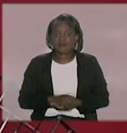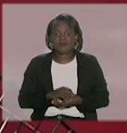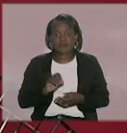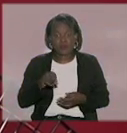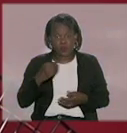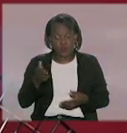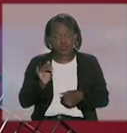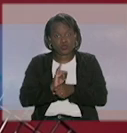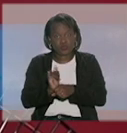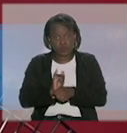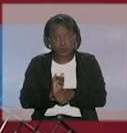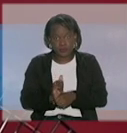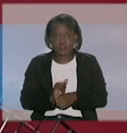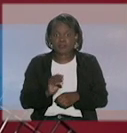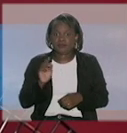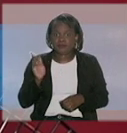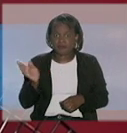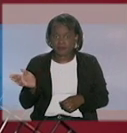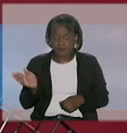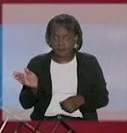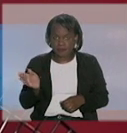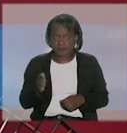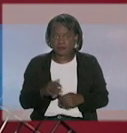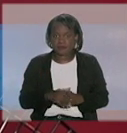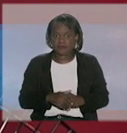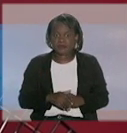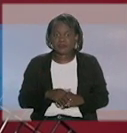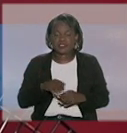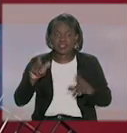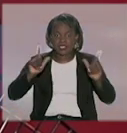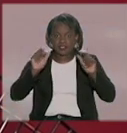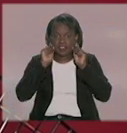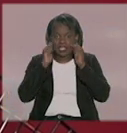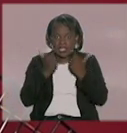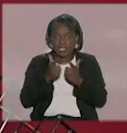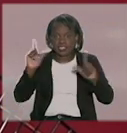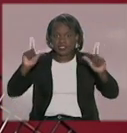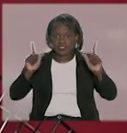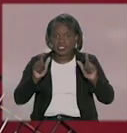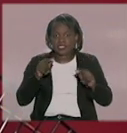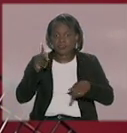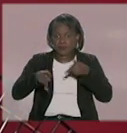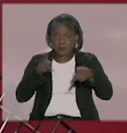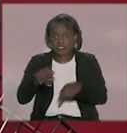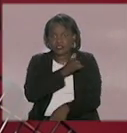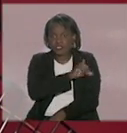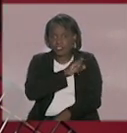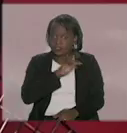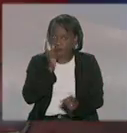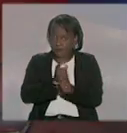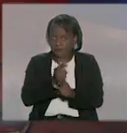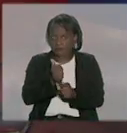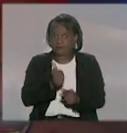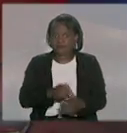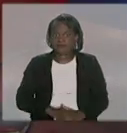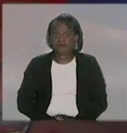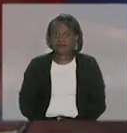www.querodiscutiromeuestado.rj.gov.br ou pelo youtube.com/alerjtv. TV Alerj, o canal do povo fluminense. Até a próxima.